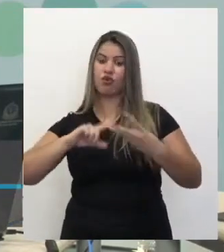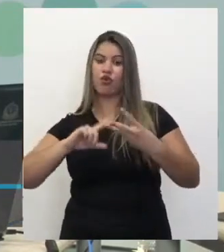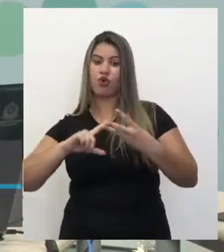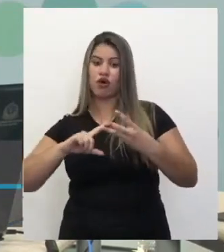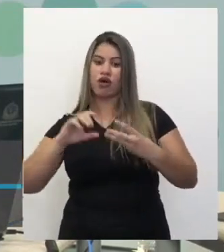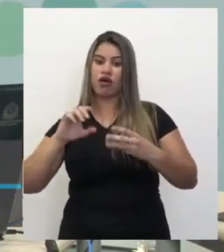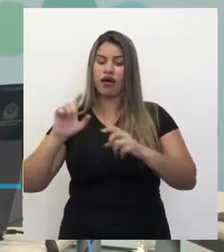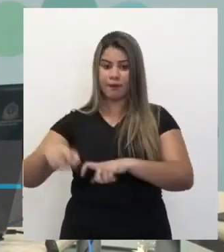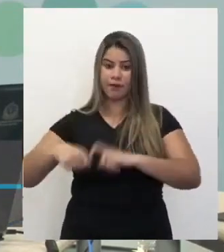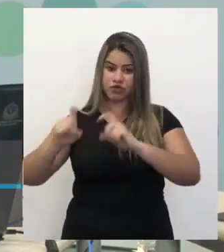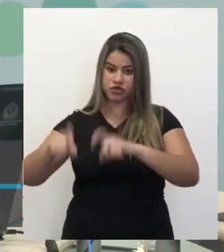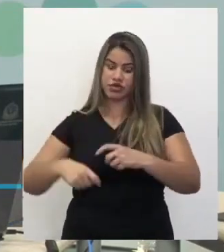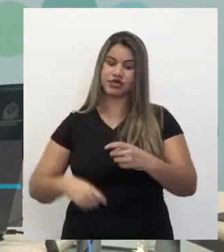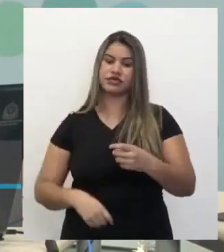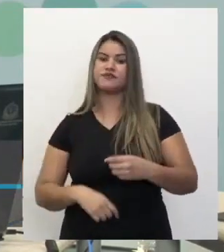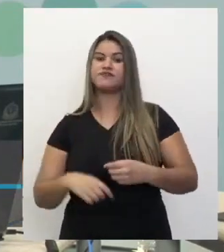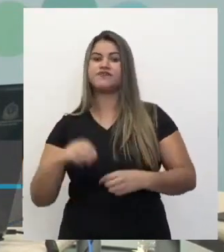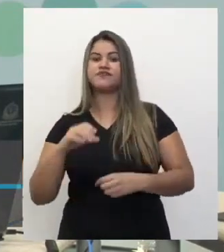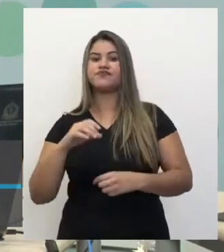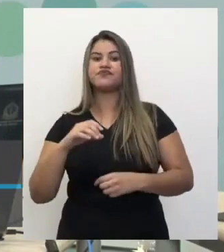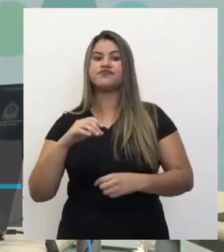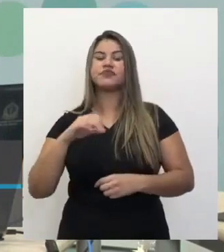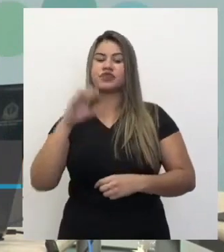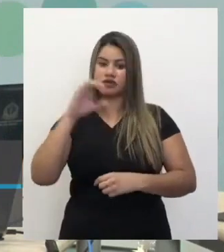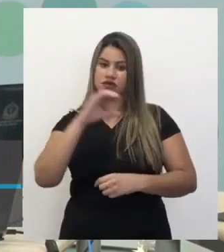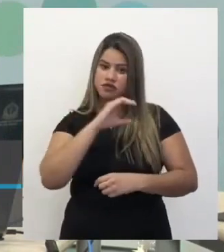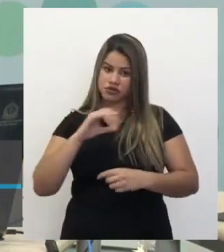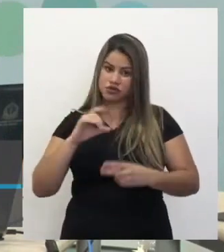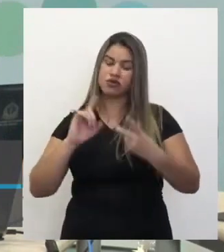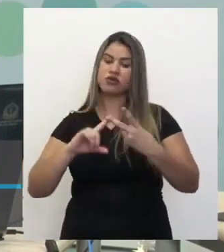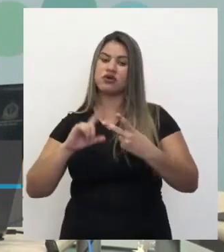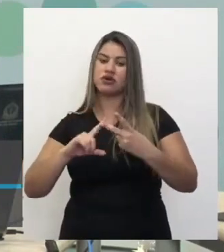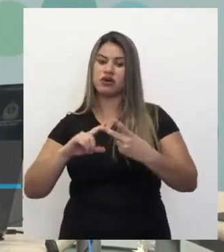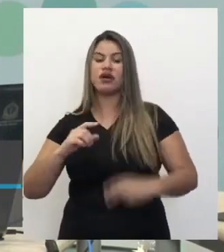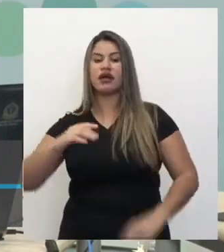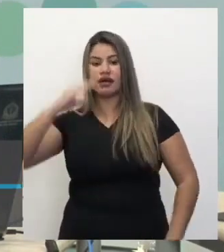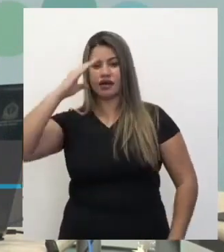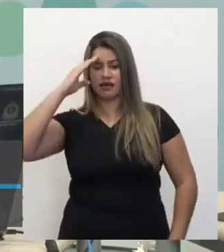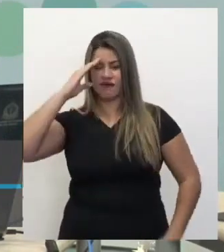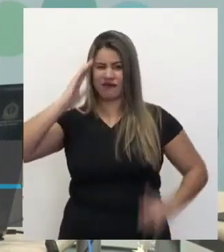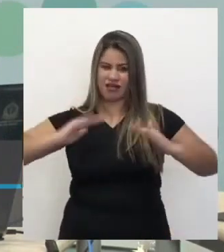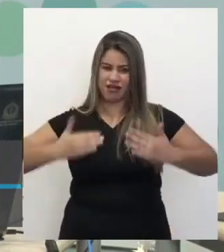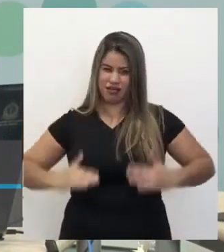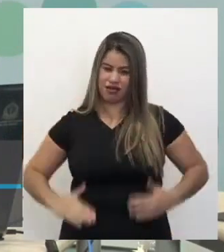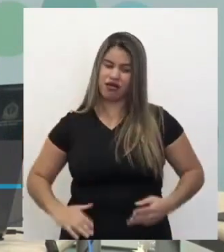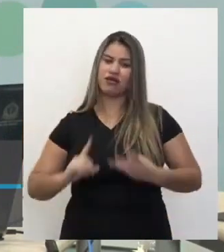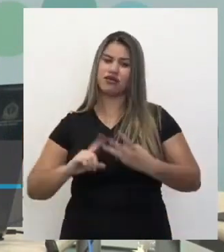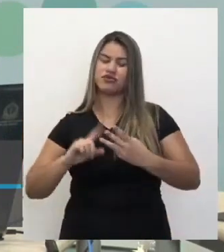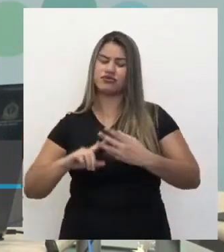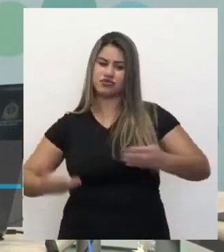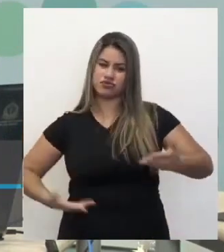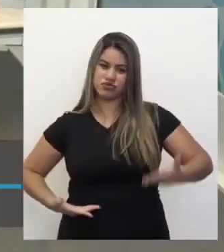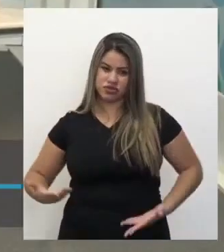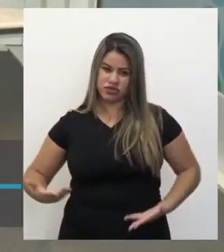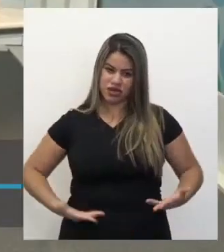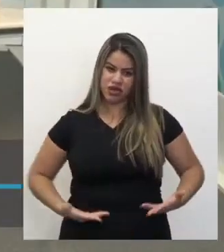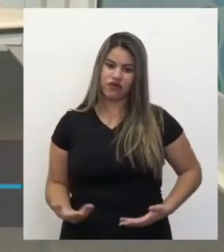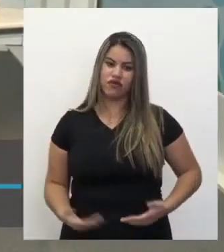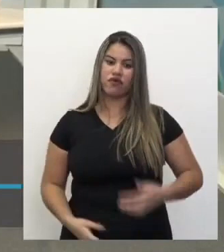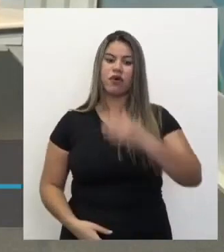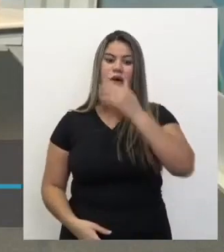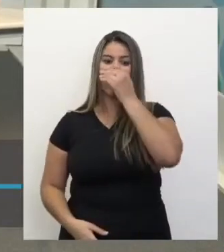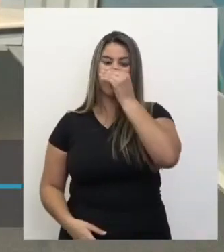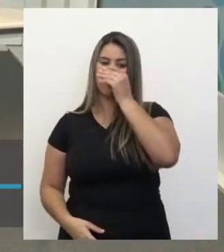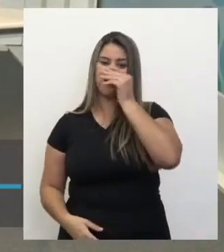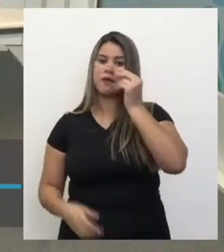e cavaleiro. E a Sofia, clero, cavaleiro e servo. E por aí vão as respostas. Essa primeira e essa